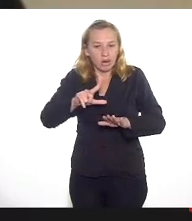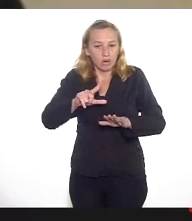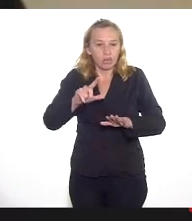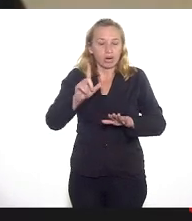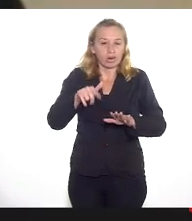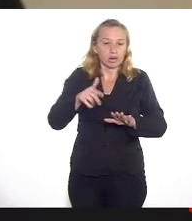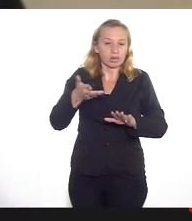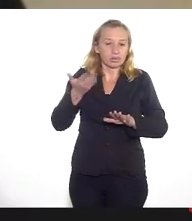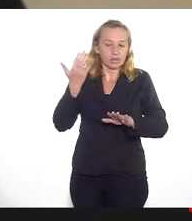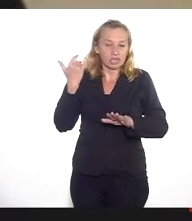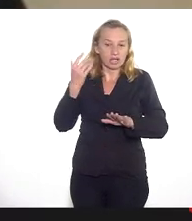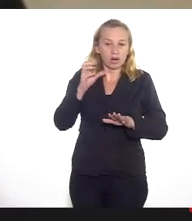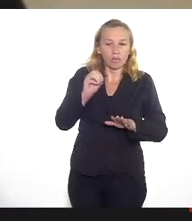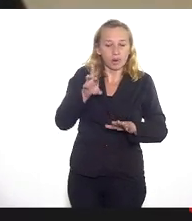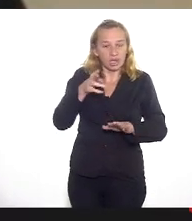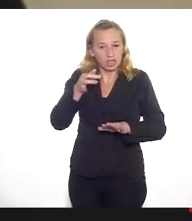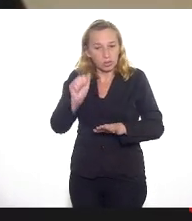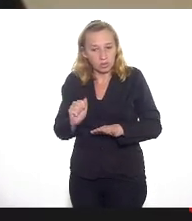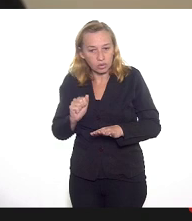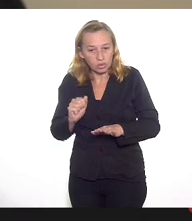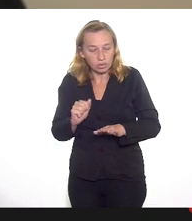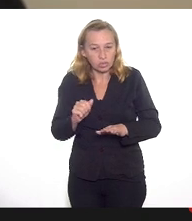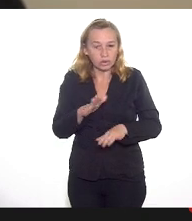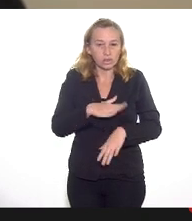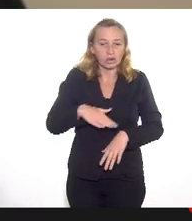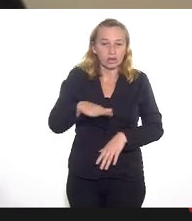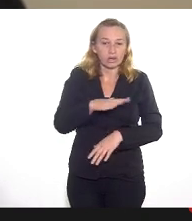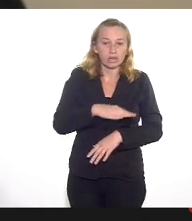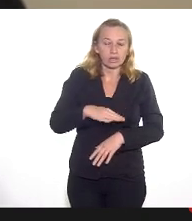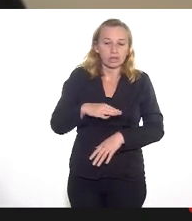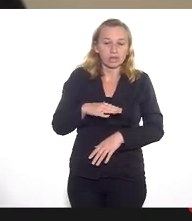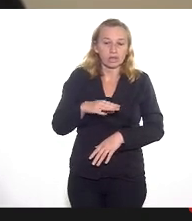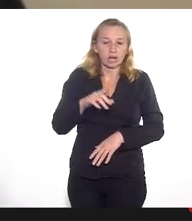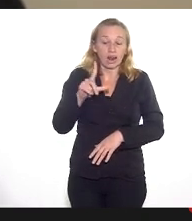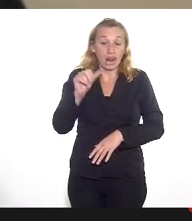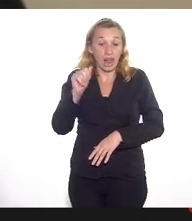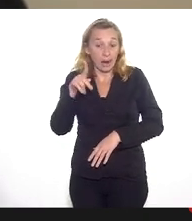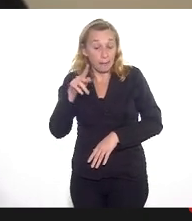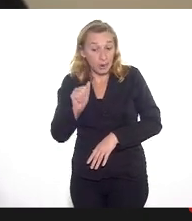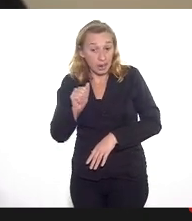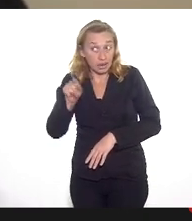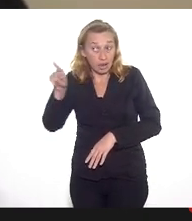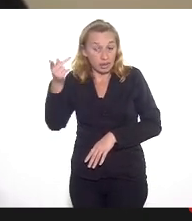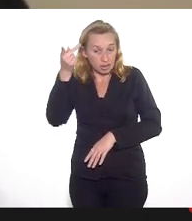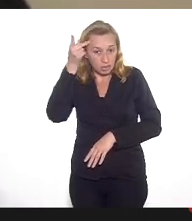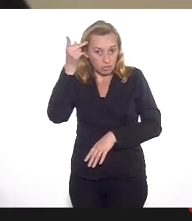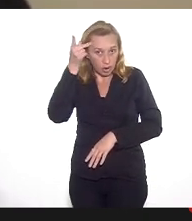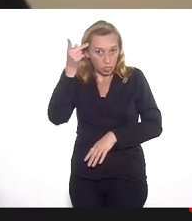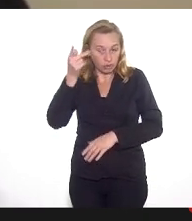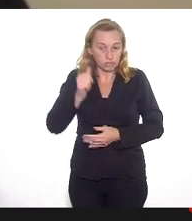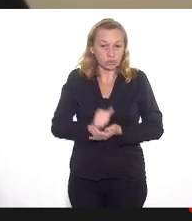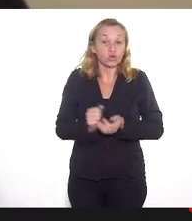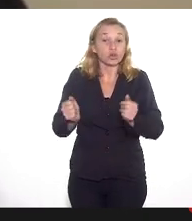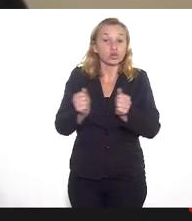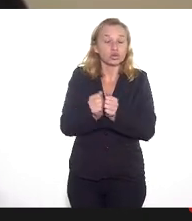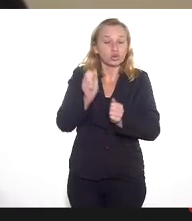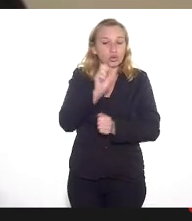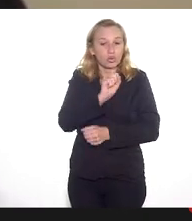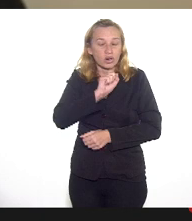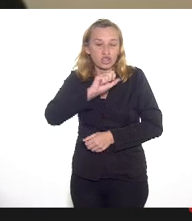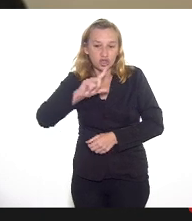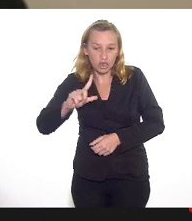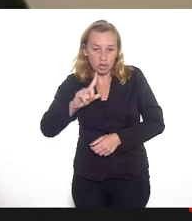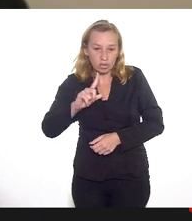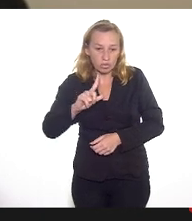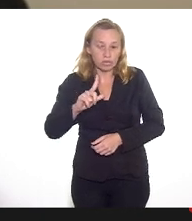ela como operadora, no campo de BMS-9 Lapa, que fica em São Paulo, junto com a Shell e com a